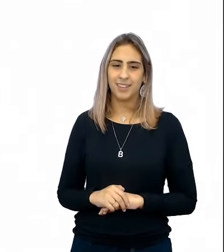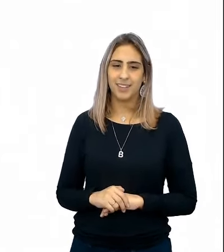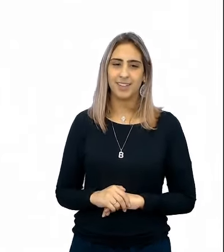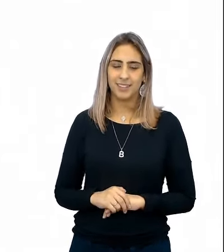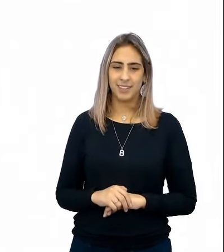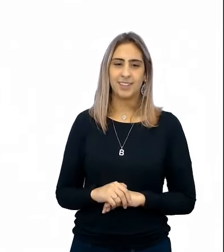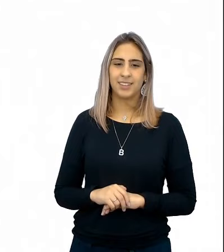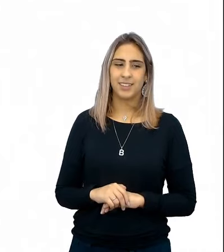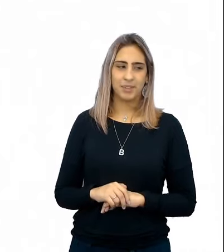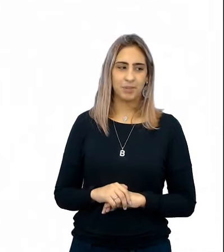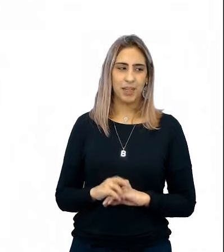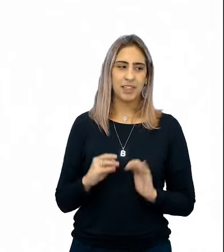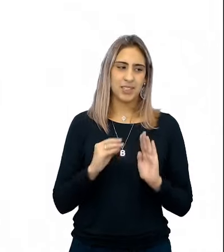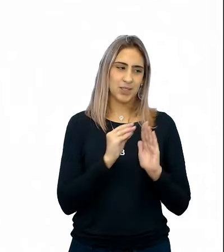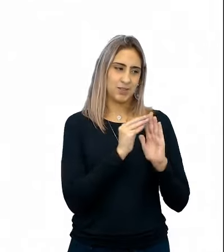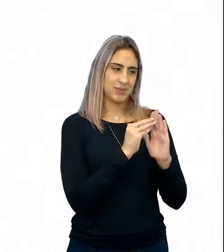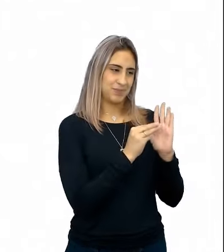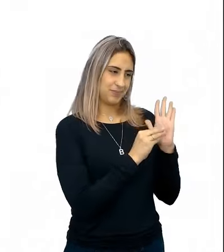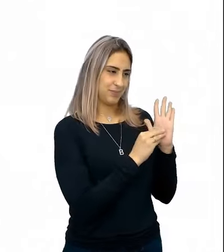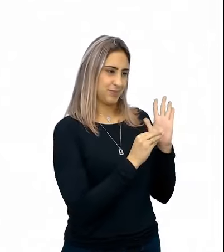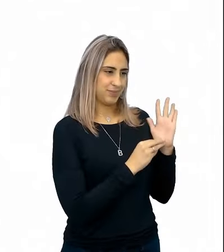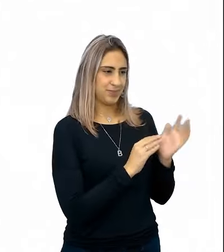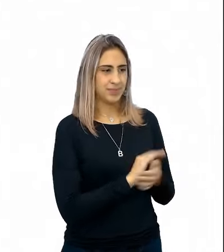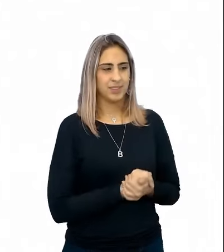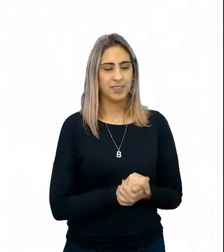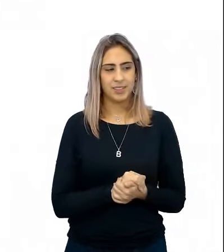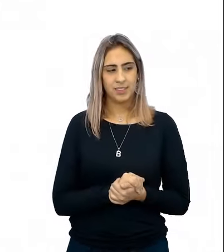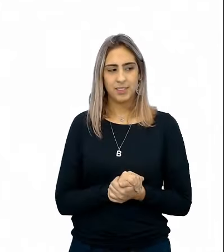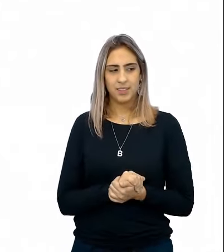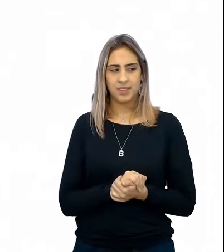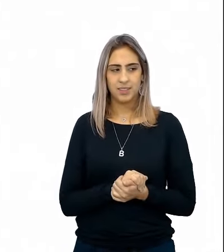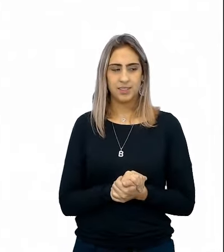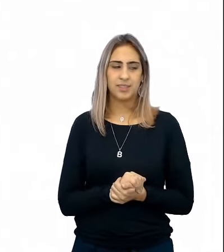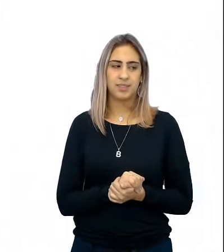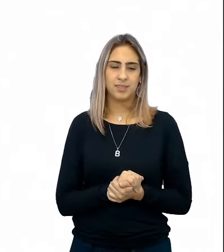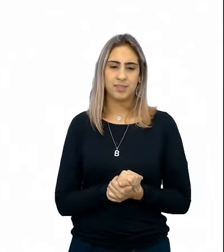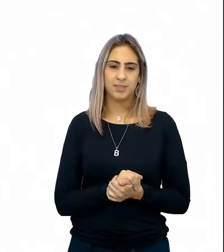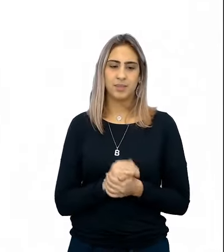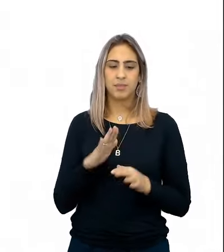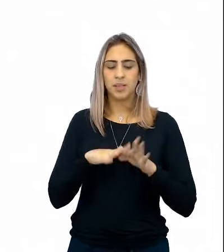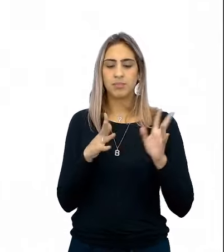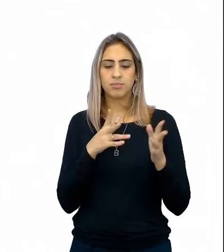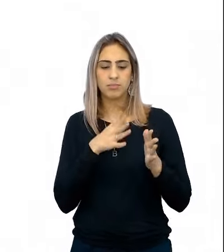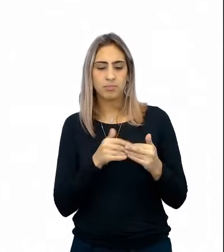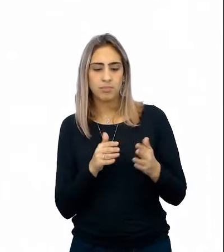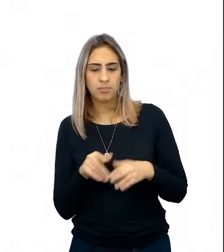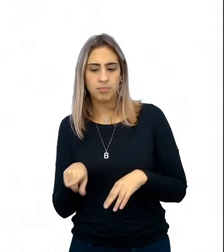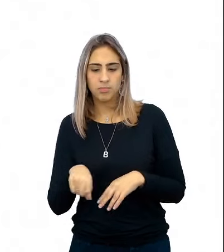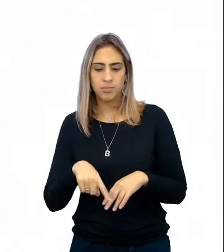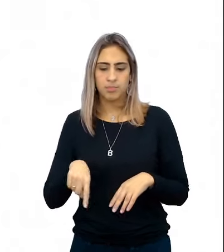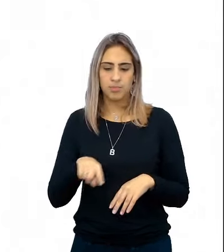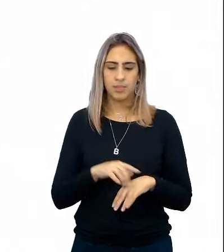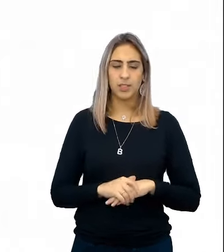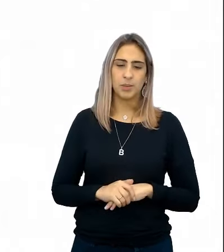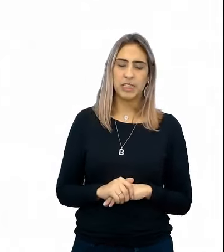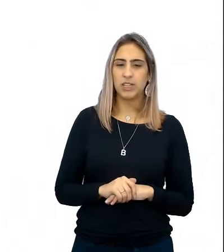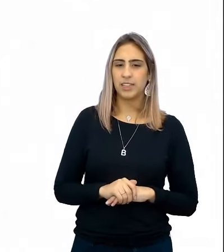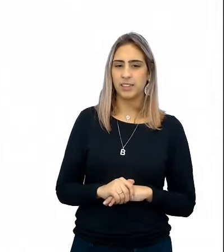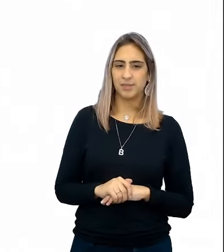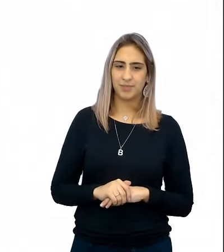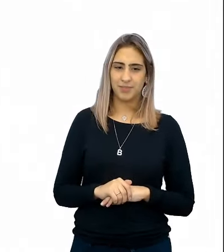ao ofertar dados para os nossos estudantes, não só de uma forma, mas considerando a diversidade de gênero para